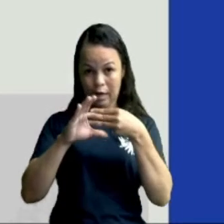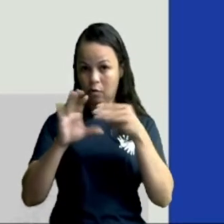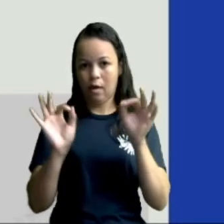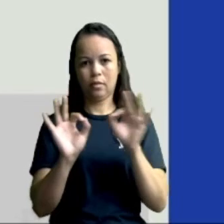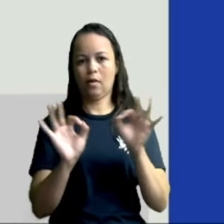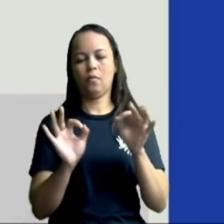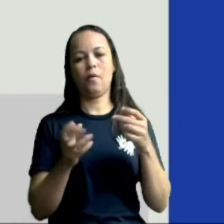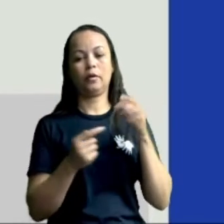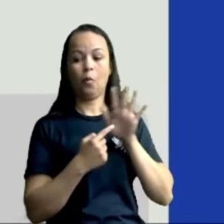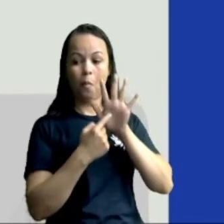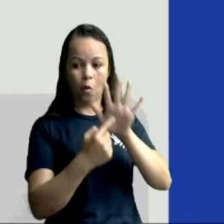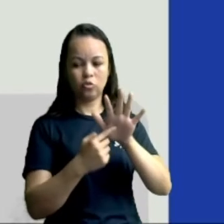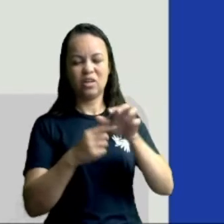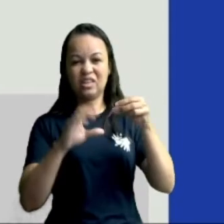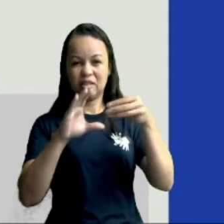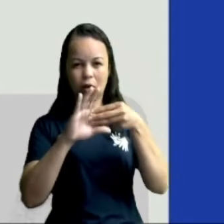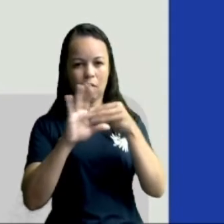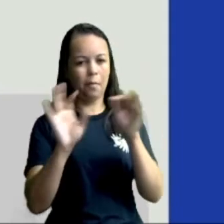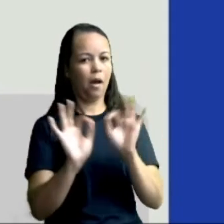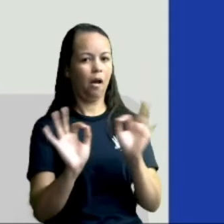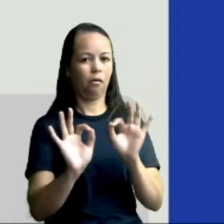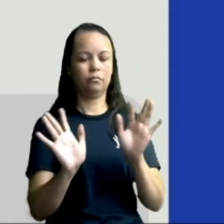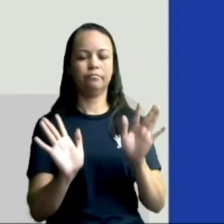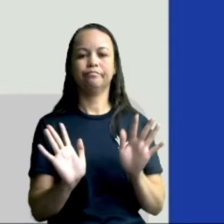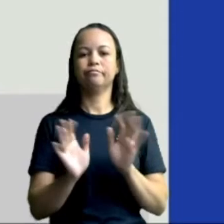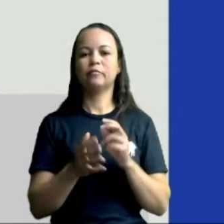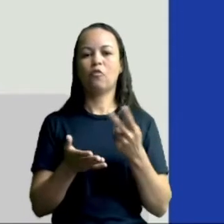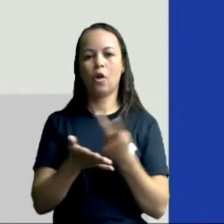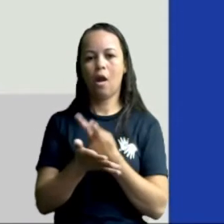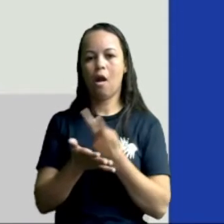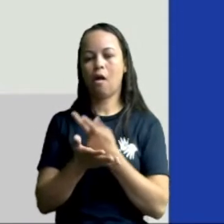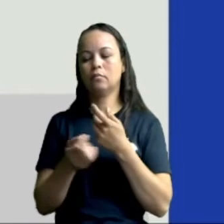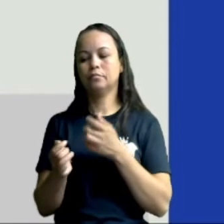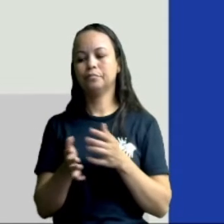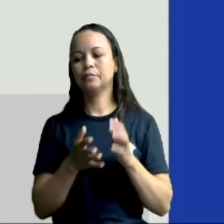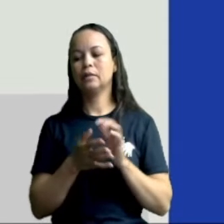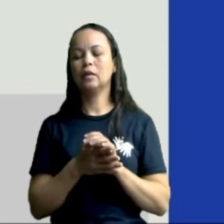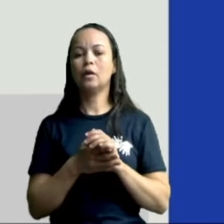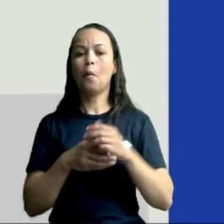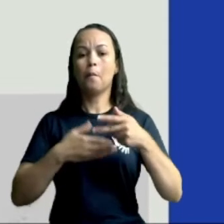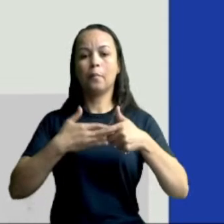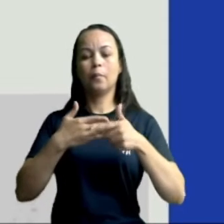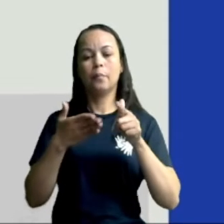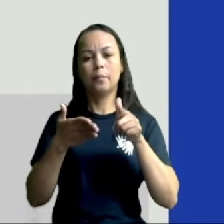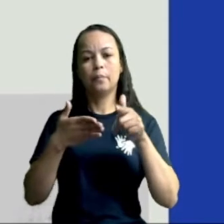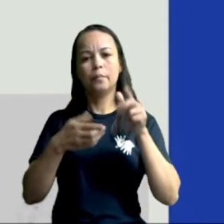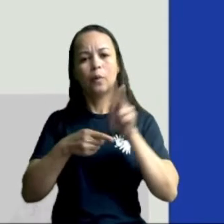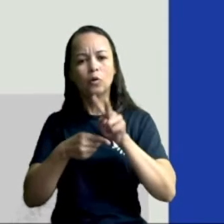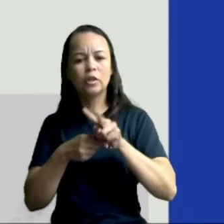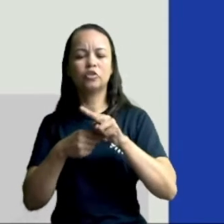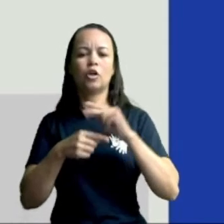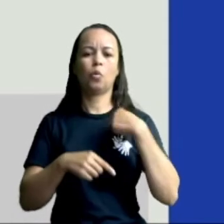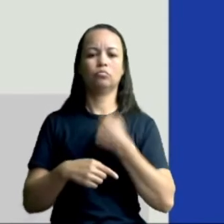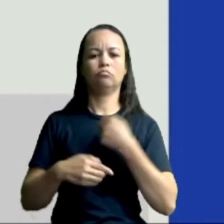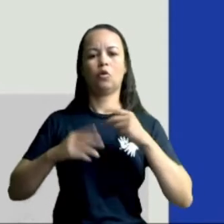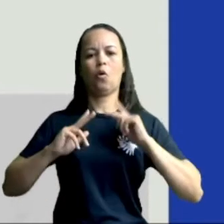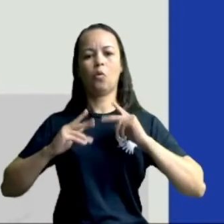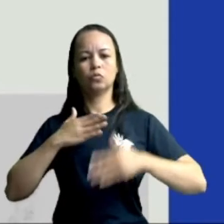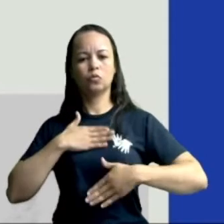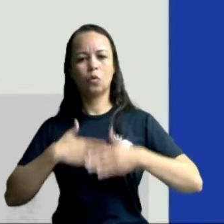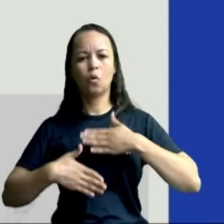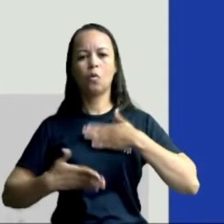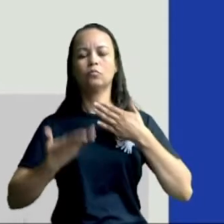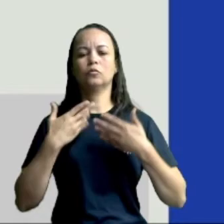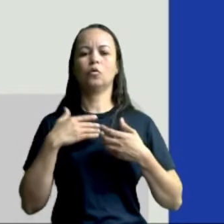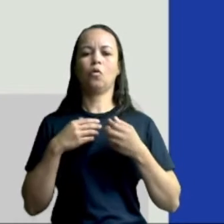foi um errinho aqui, tá? Os leucócitos são células especializadas para quê, gente? Para proteger o nosso organismo contra corpos estranhos,